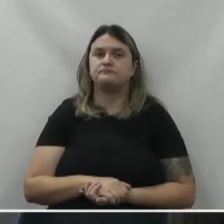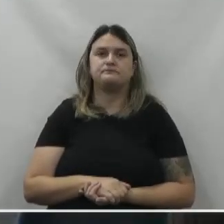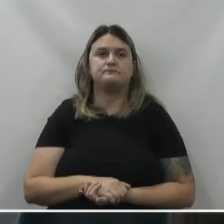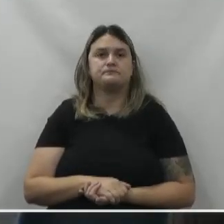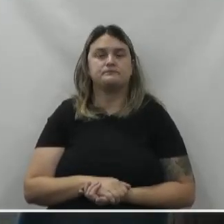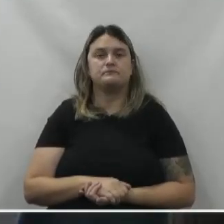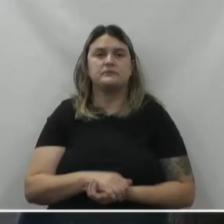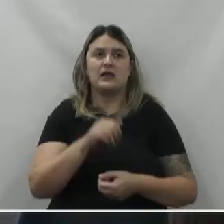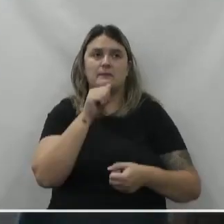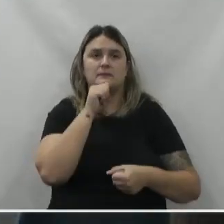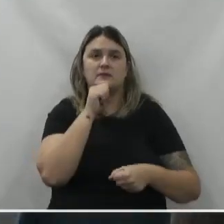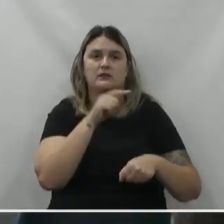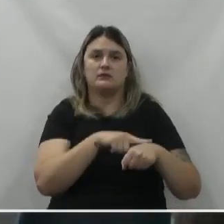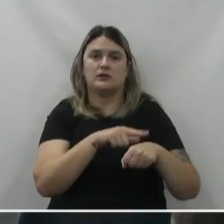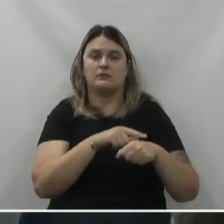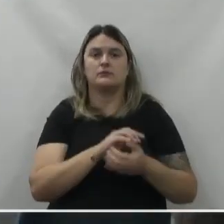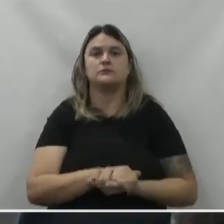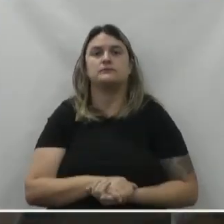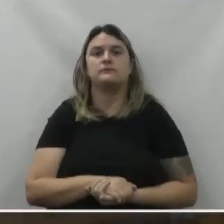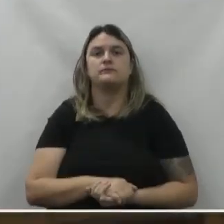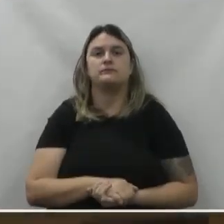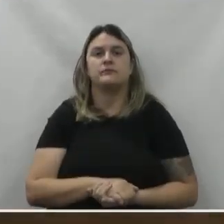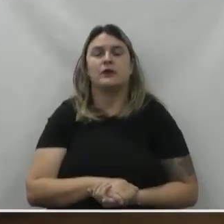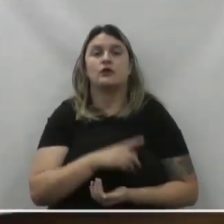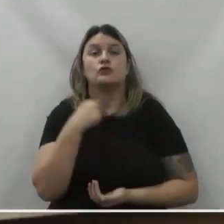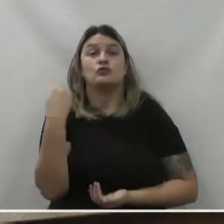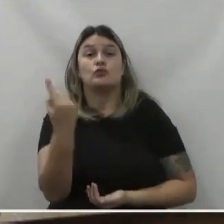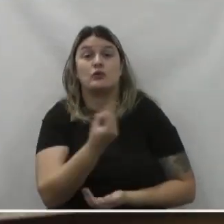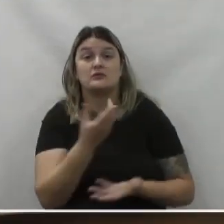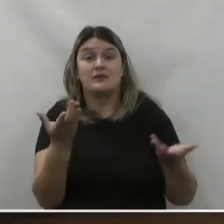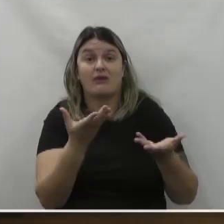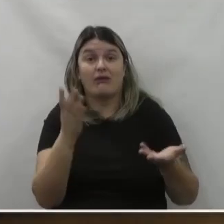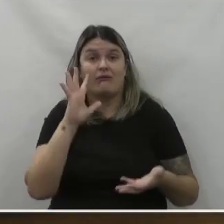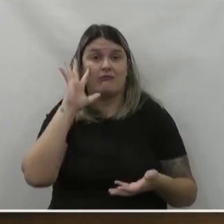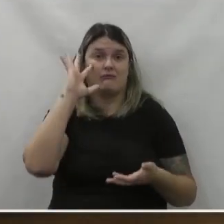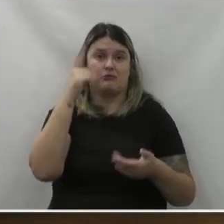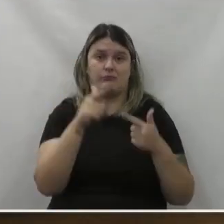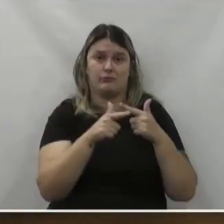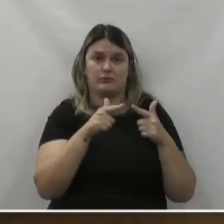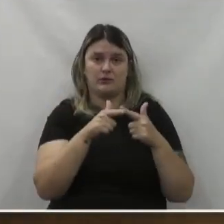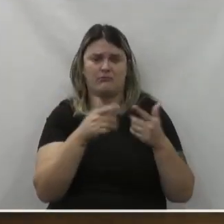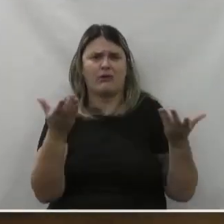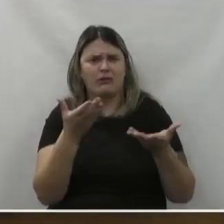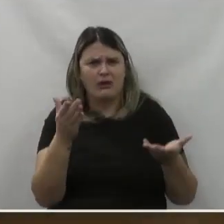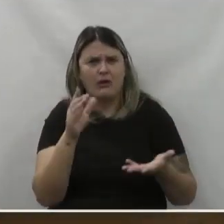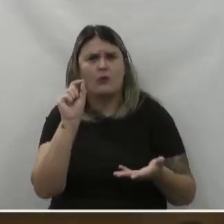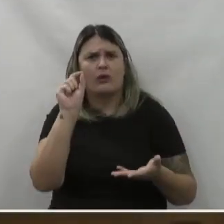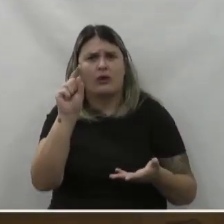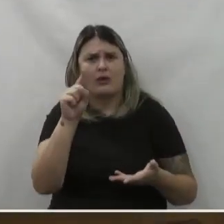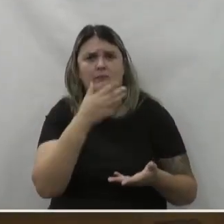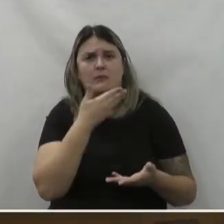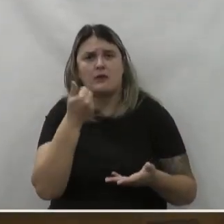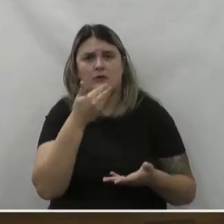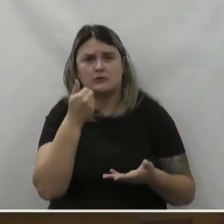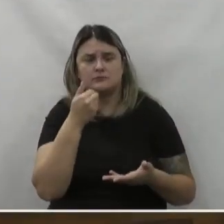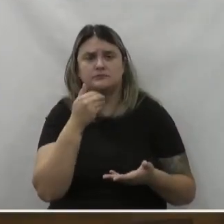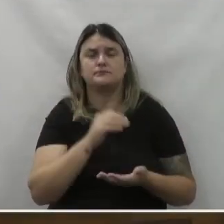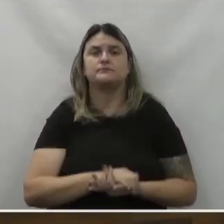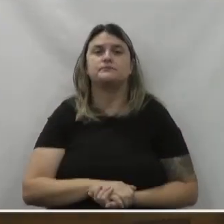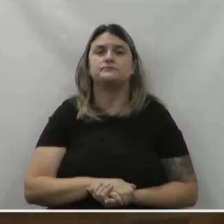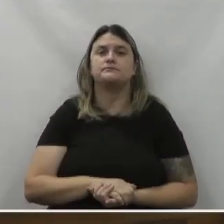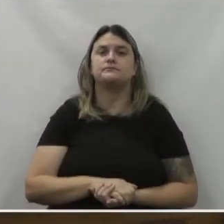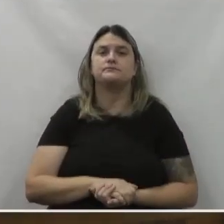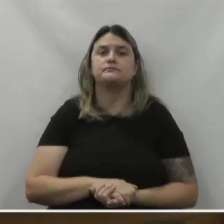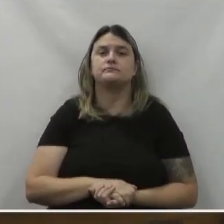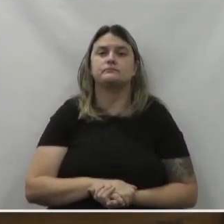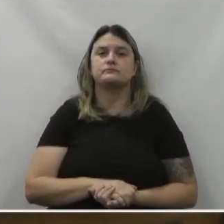para deixar claro realmente que nós queremos a solução, queremos o melhor. Isso que nós estamos buscando. Realmente